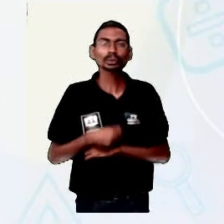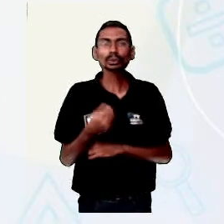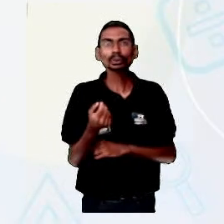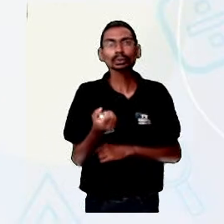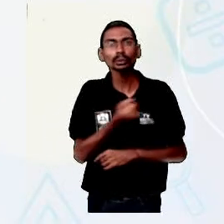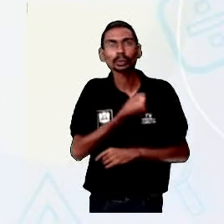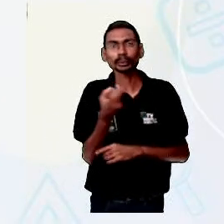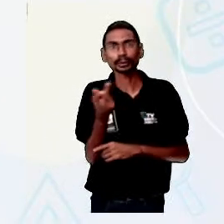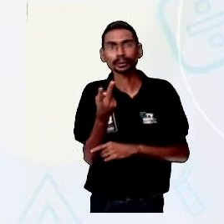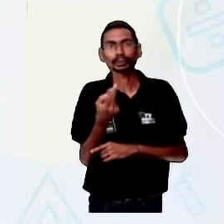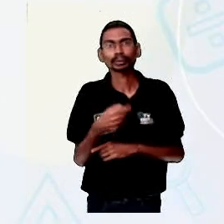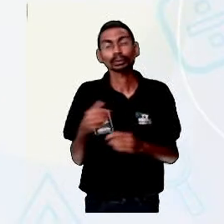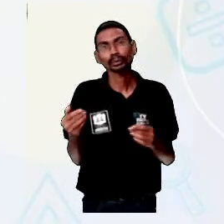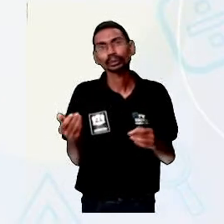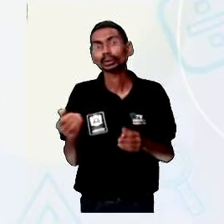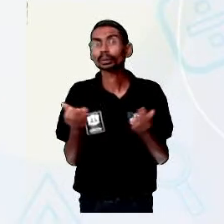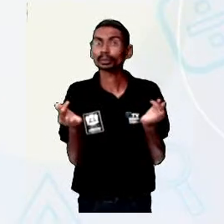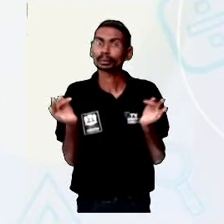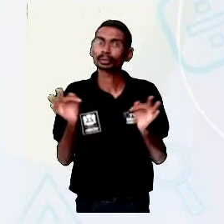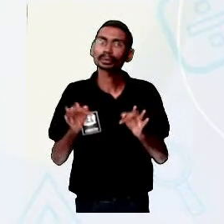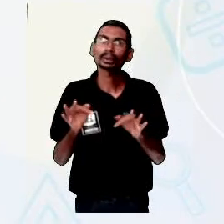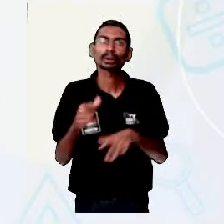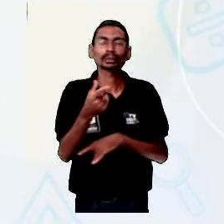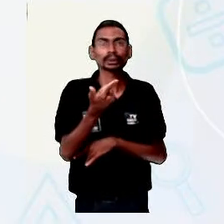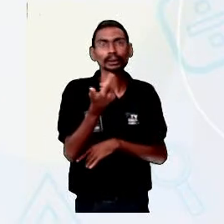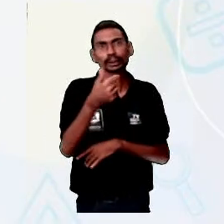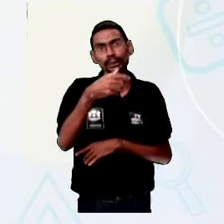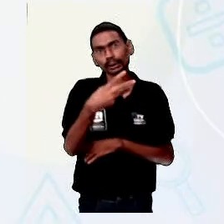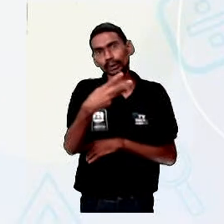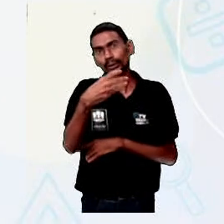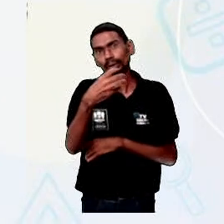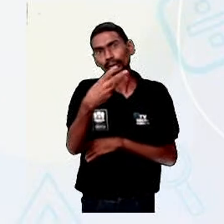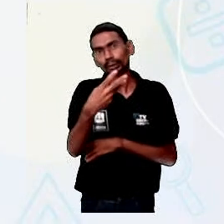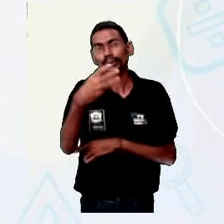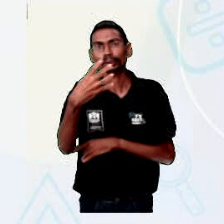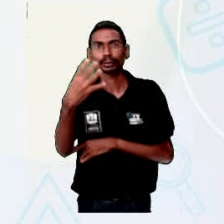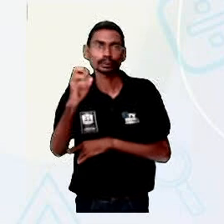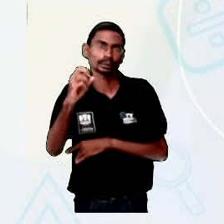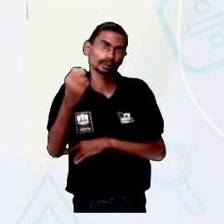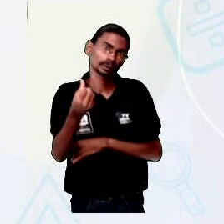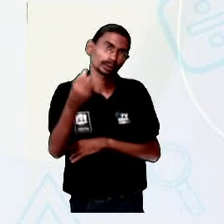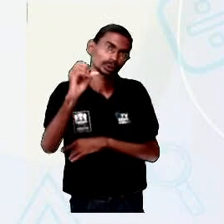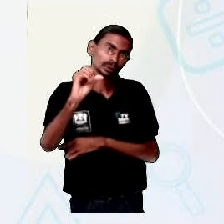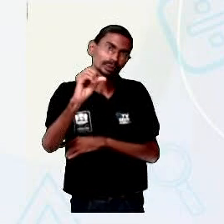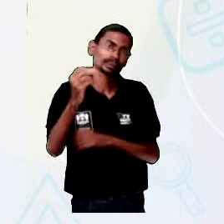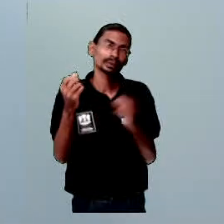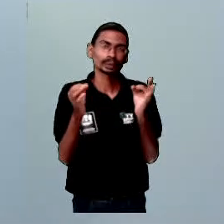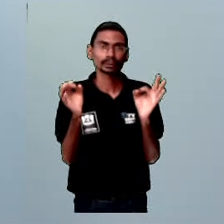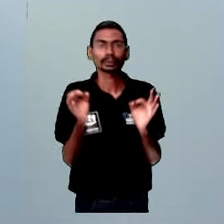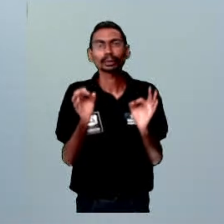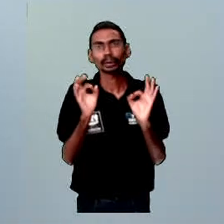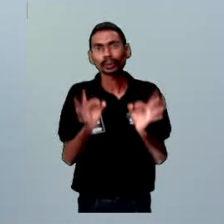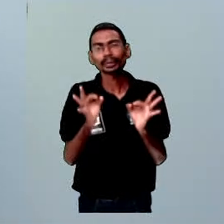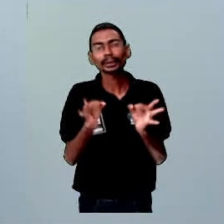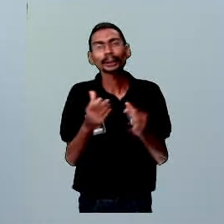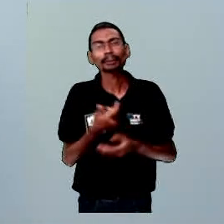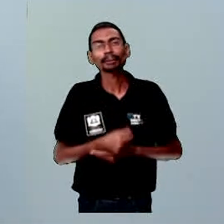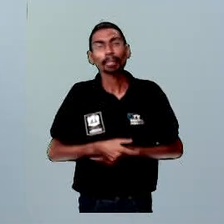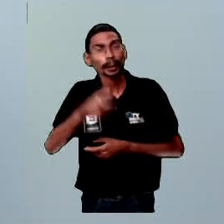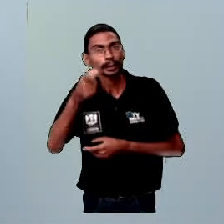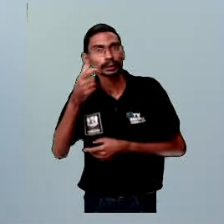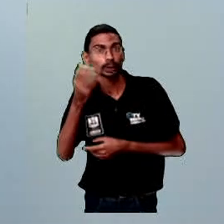números que terminam em 1, 3, 5, 7 e 9, tá? E aí a gente tem uma curiosidade sobre